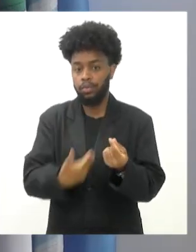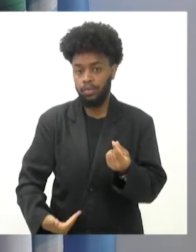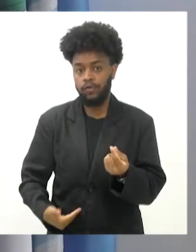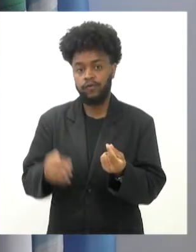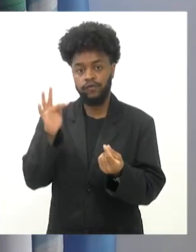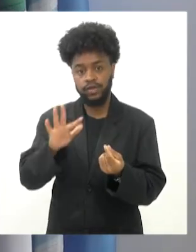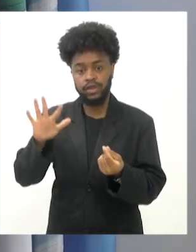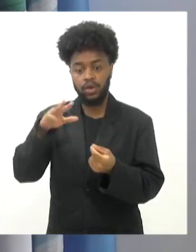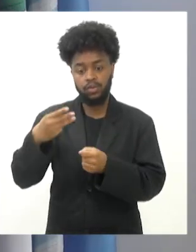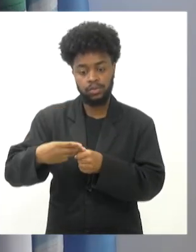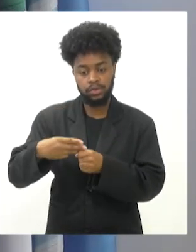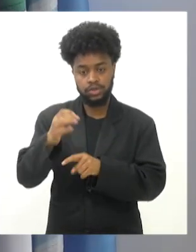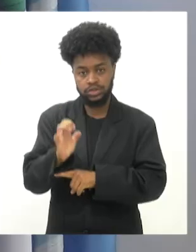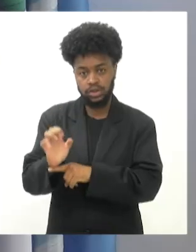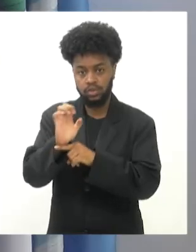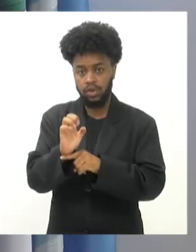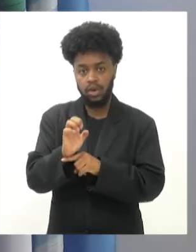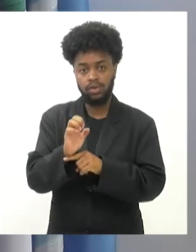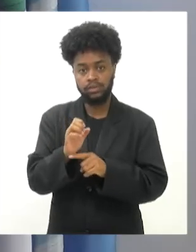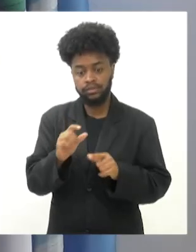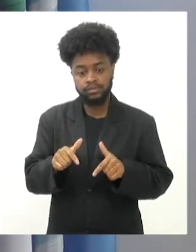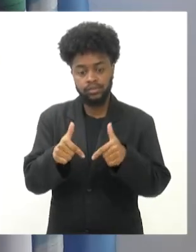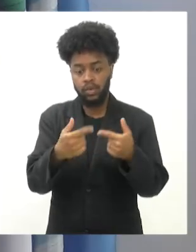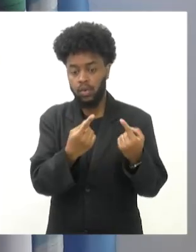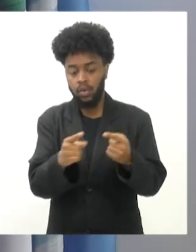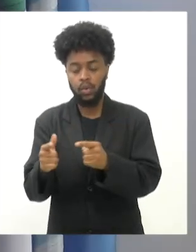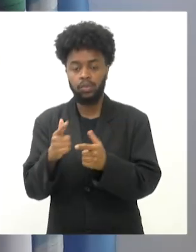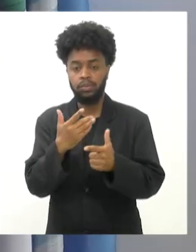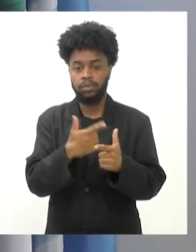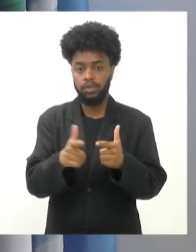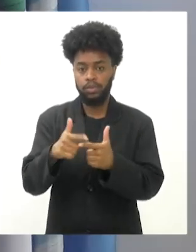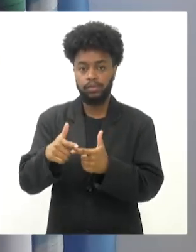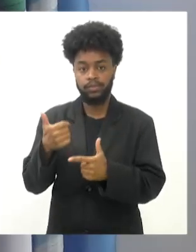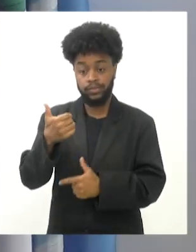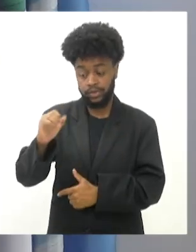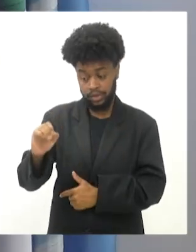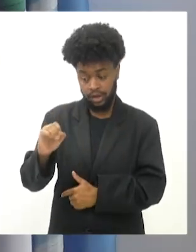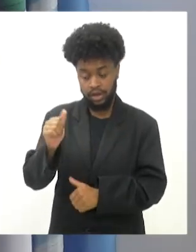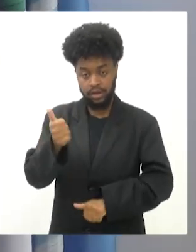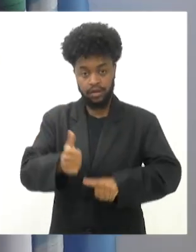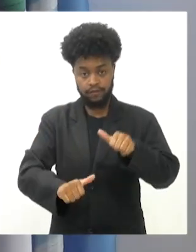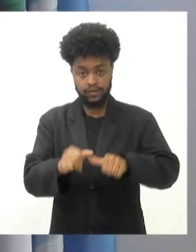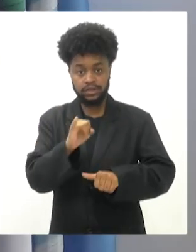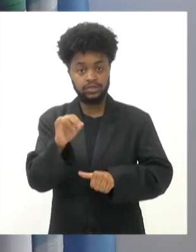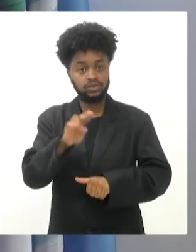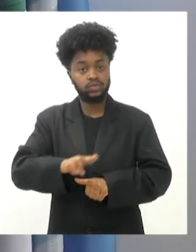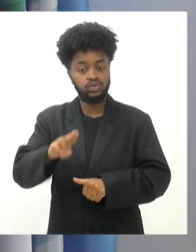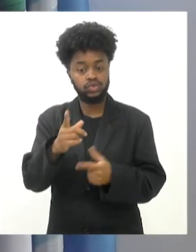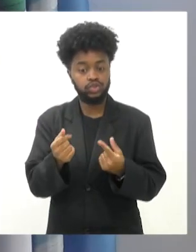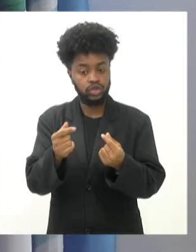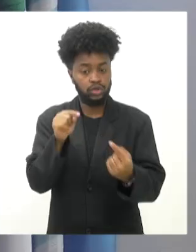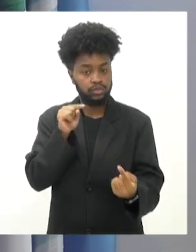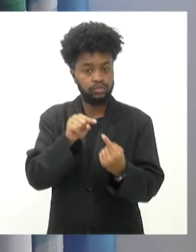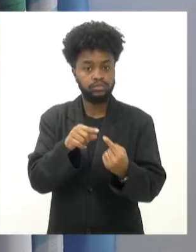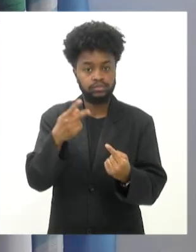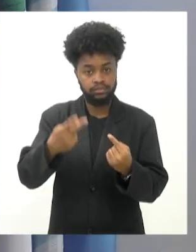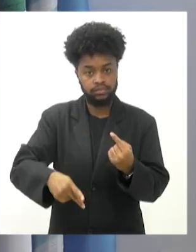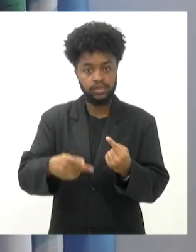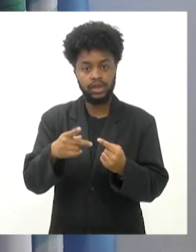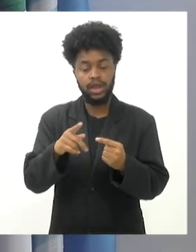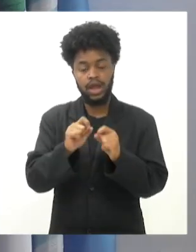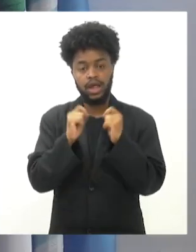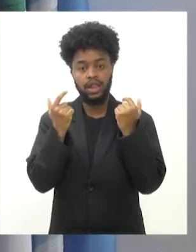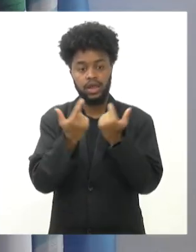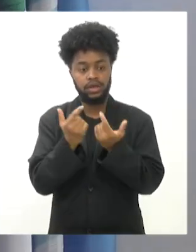municipais destinados ao enfrentamento da tragédia. 10. Apurar especificamente a aplicação do repasse financeiro efetuado pela